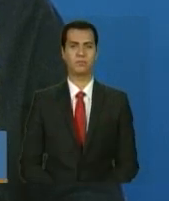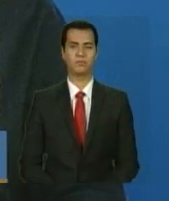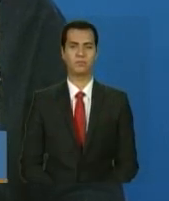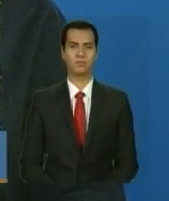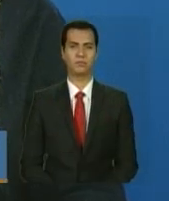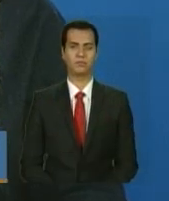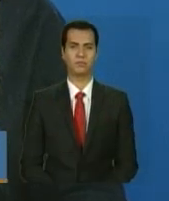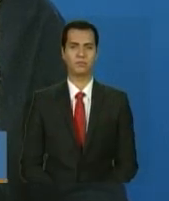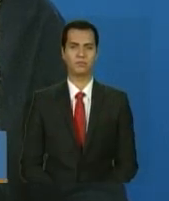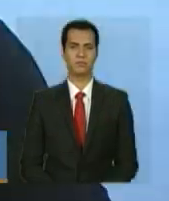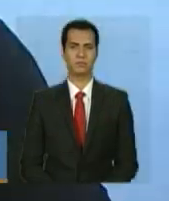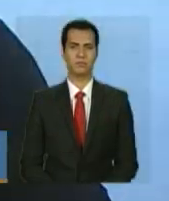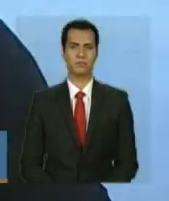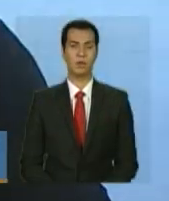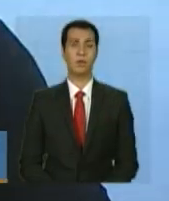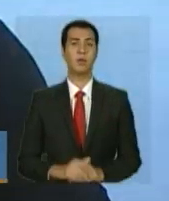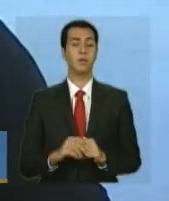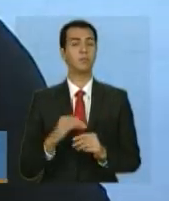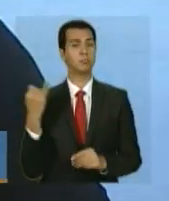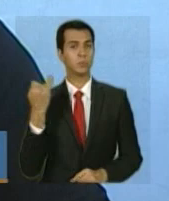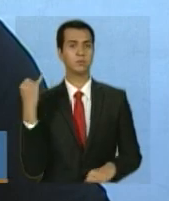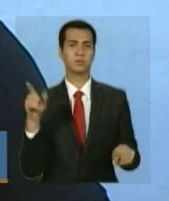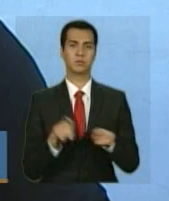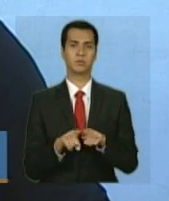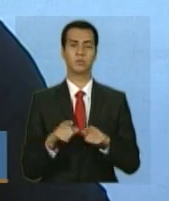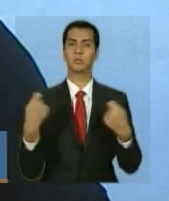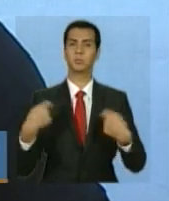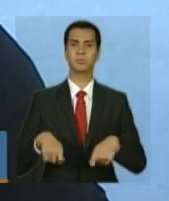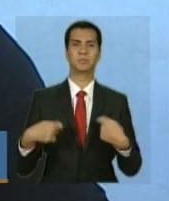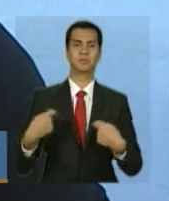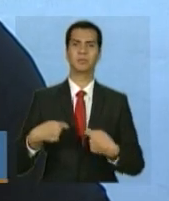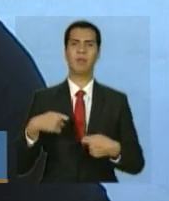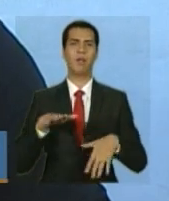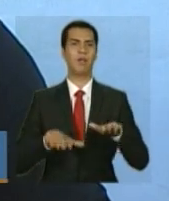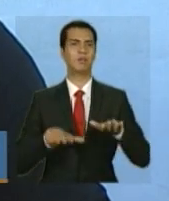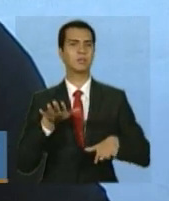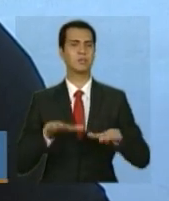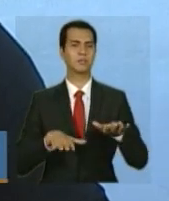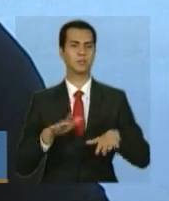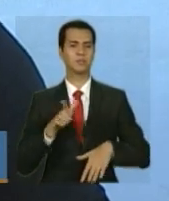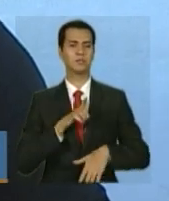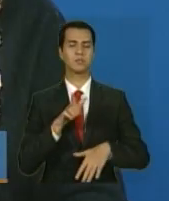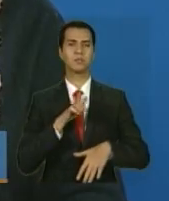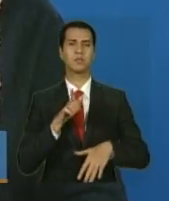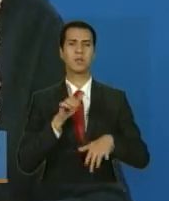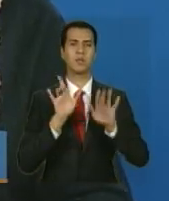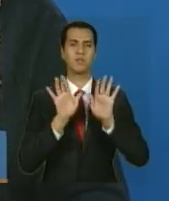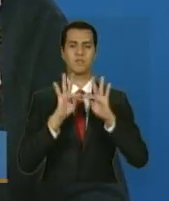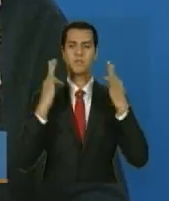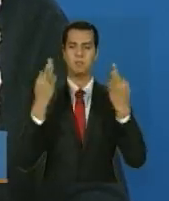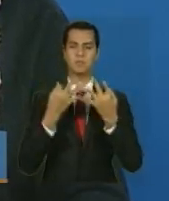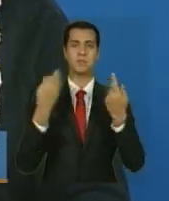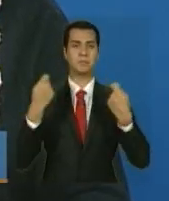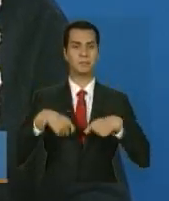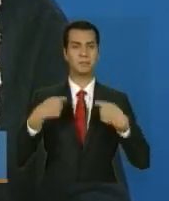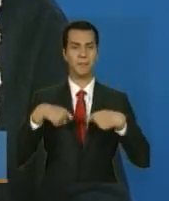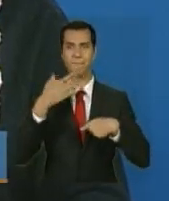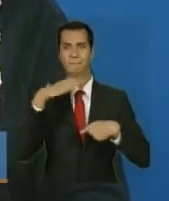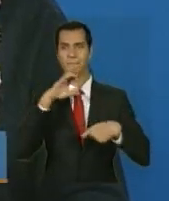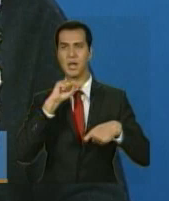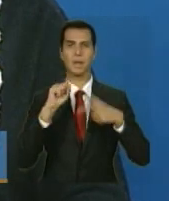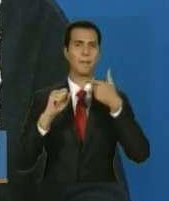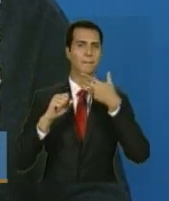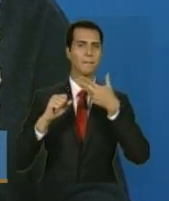há necessidade da existência de um parentesco, de um vínculo de consanguinidade para ser considerada